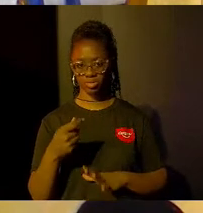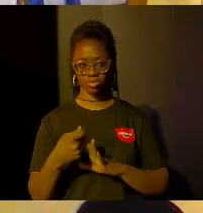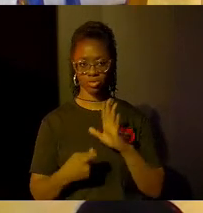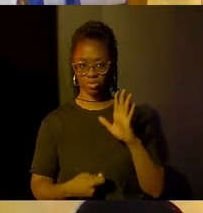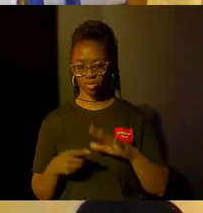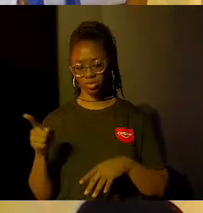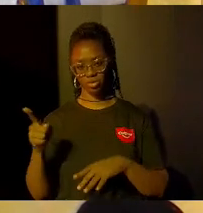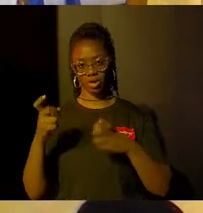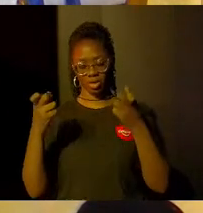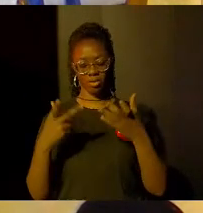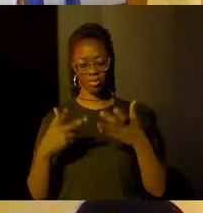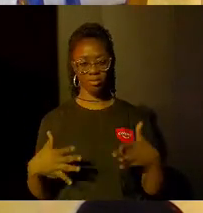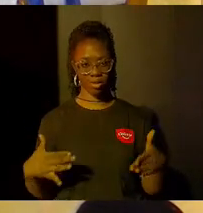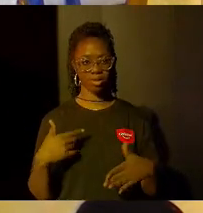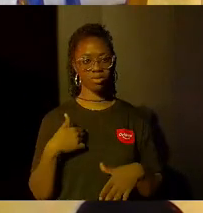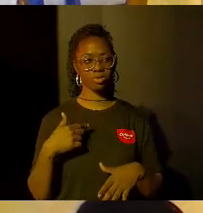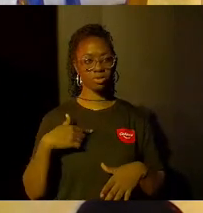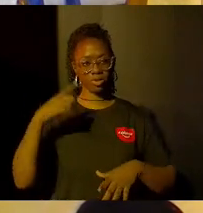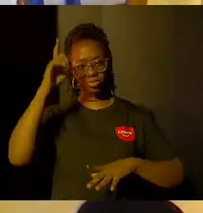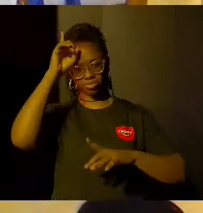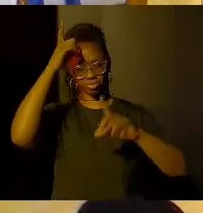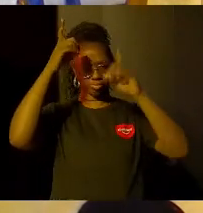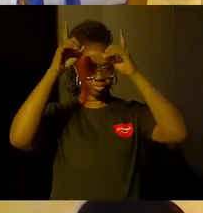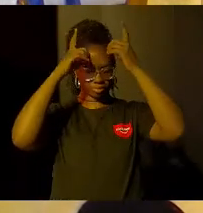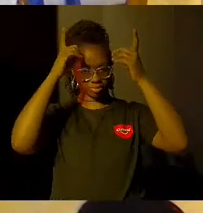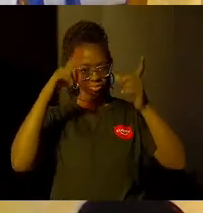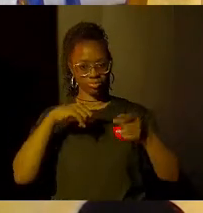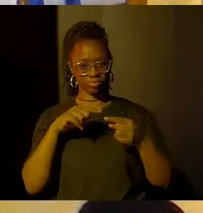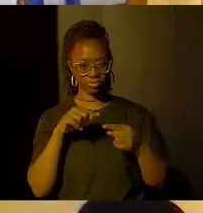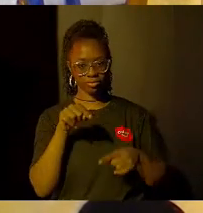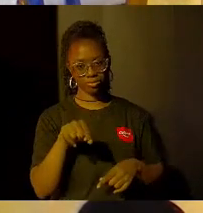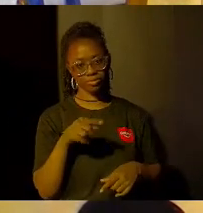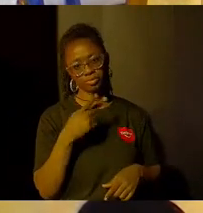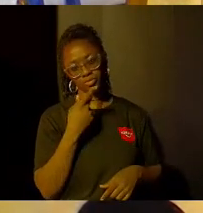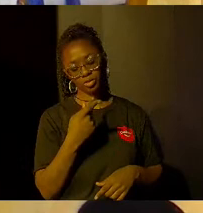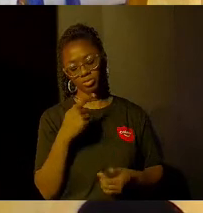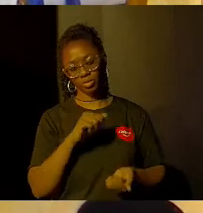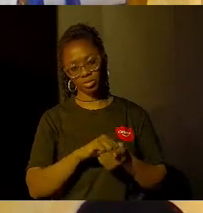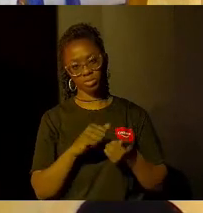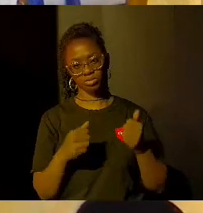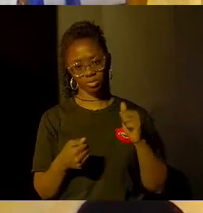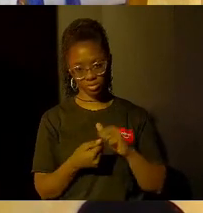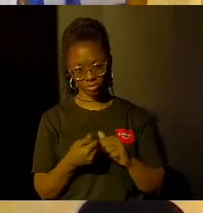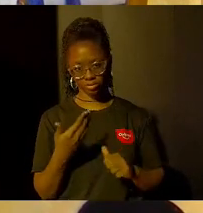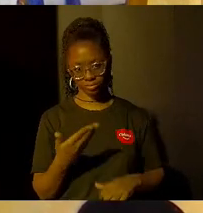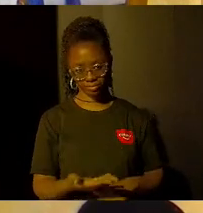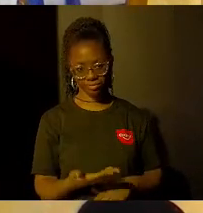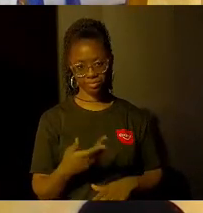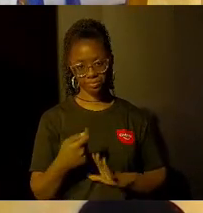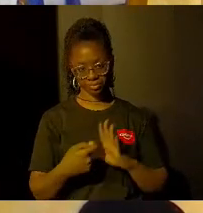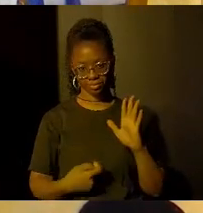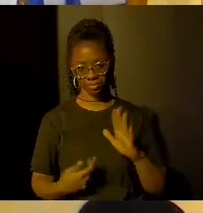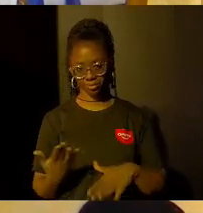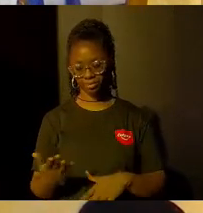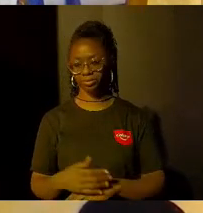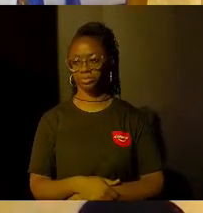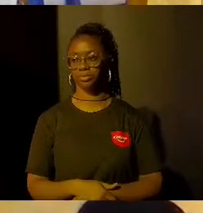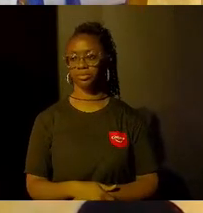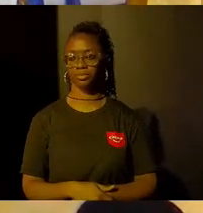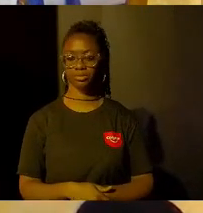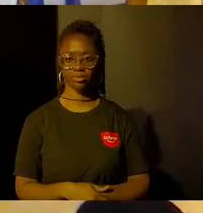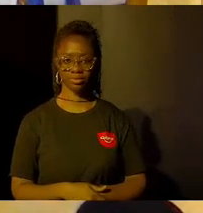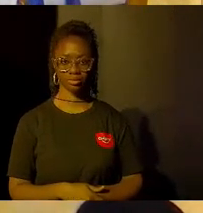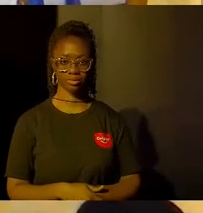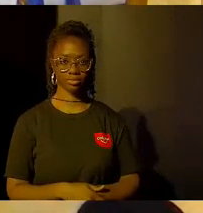a paz eu creio em cima por isso a gente chama de adaptação portanto e o texto fica assim